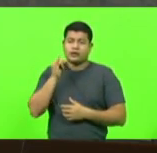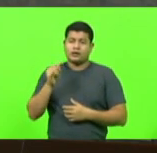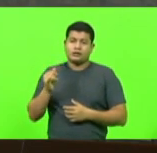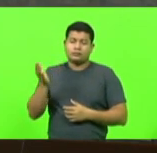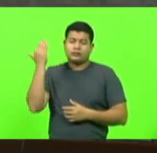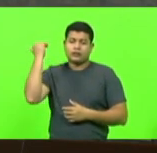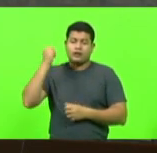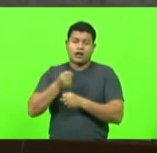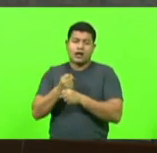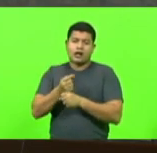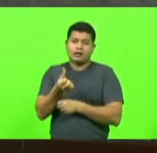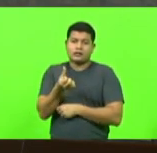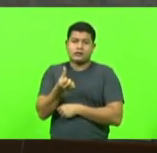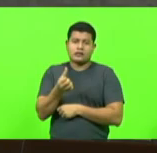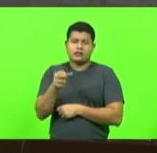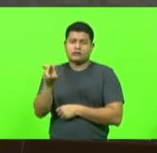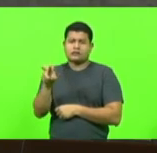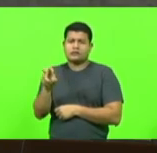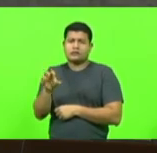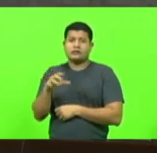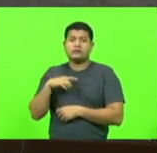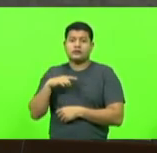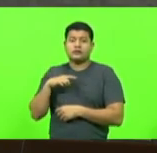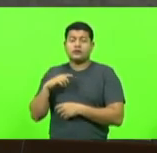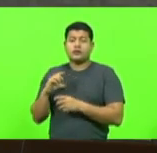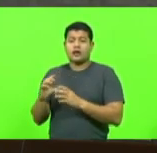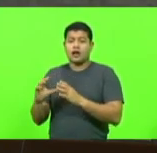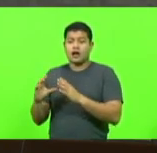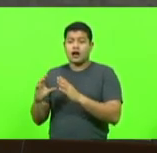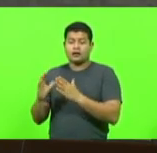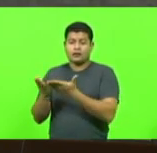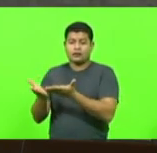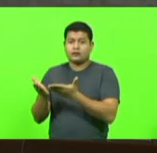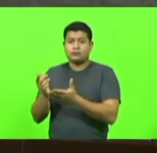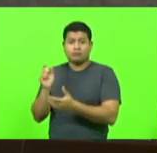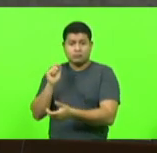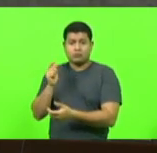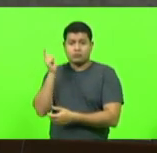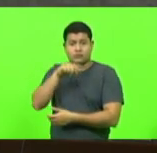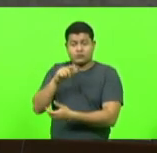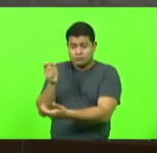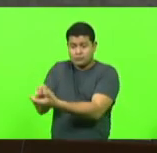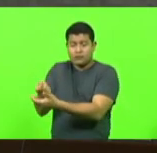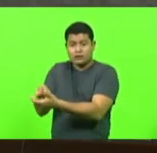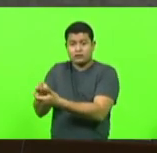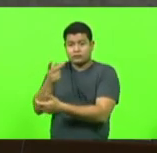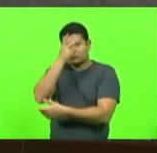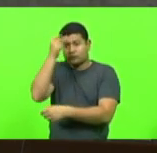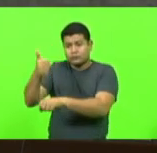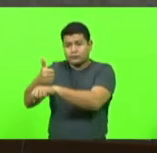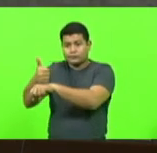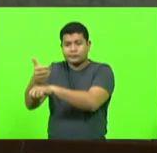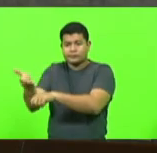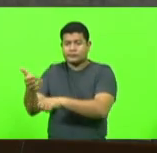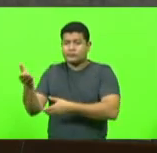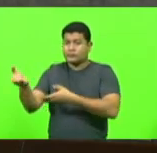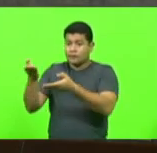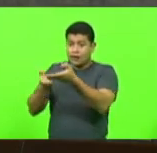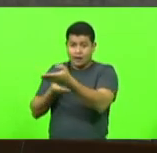estava em atendimento particular, hoje, talvez não tenha mais condições. A gente sabe